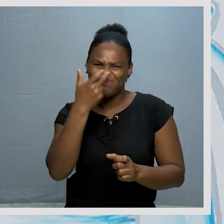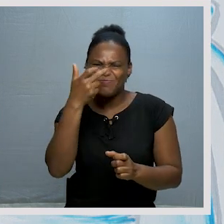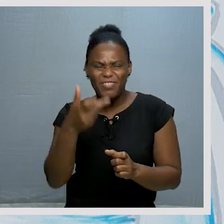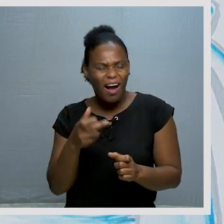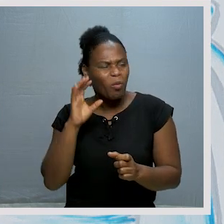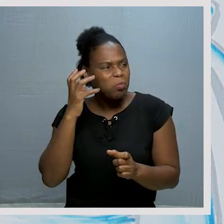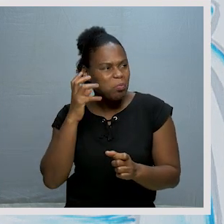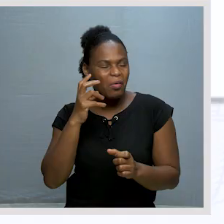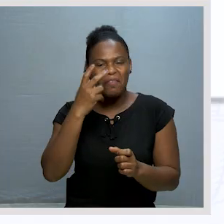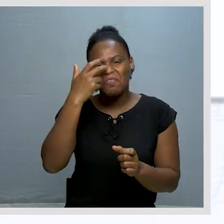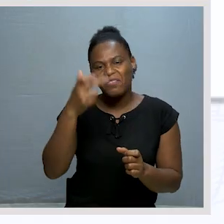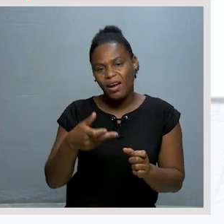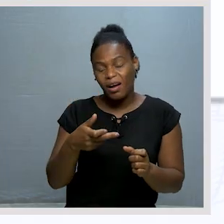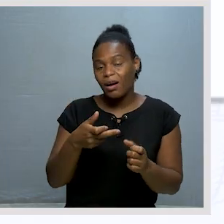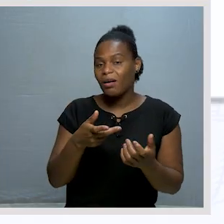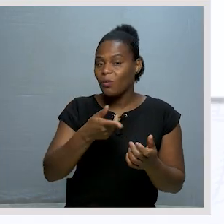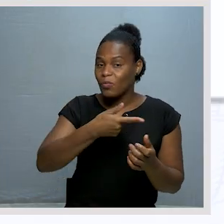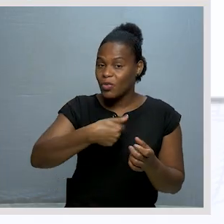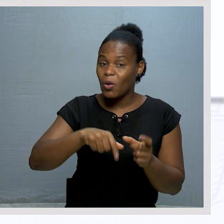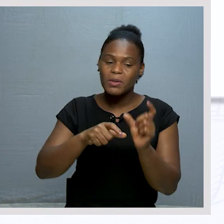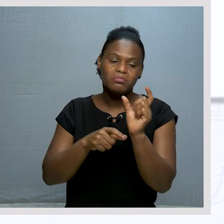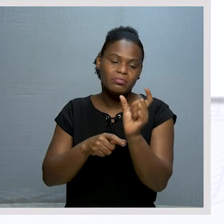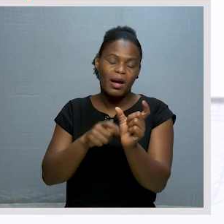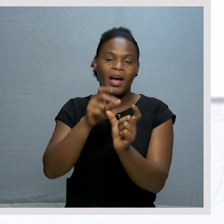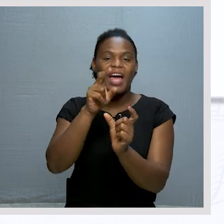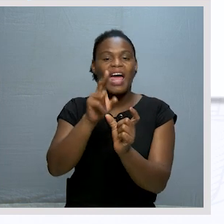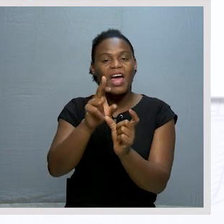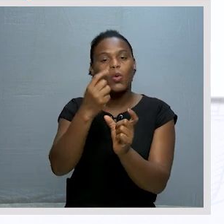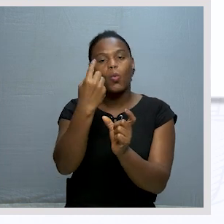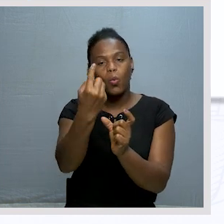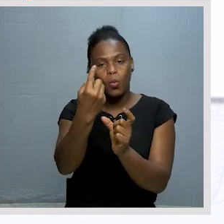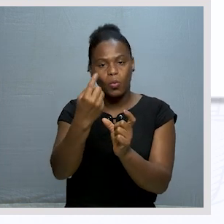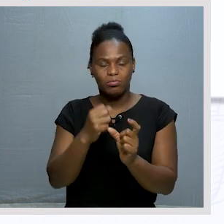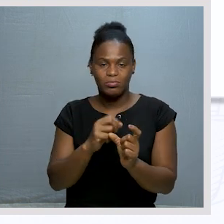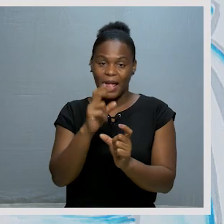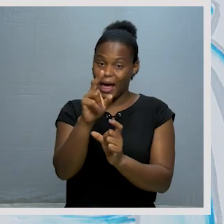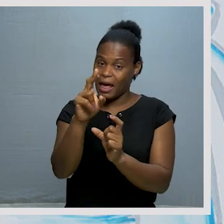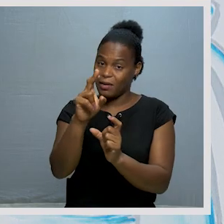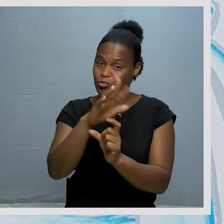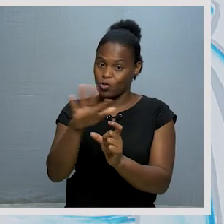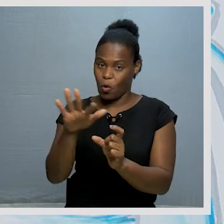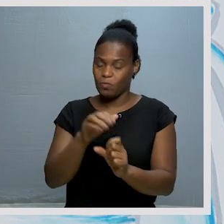é fraco. Então, nós escrevemos com um R. O R